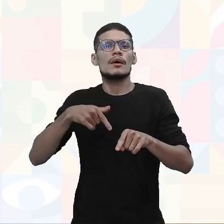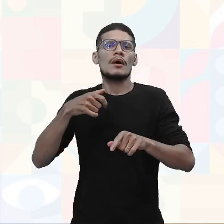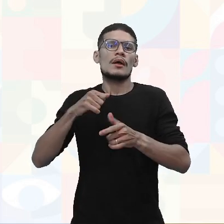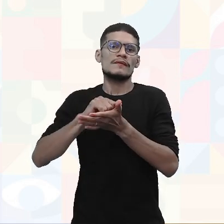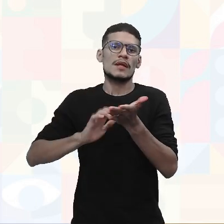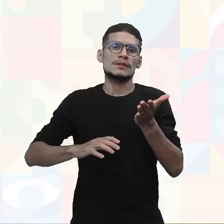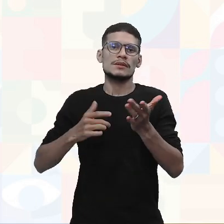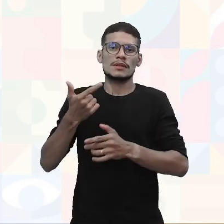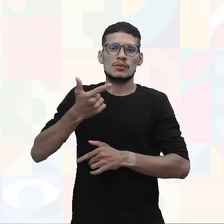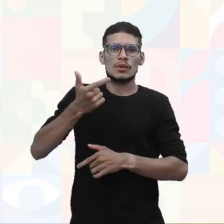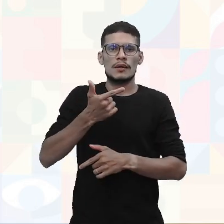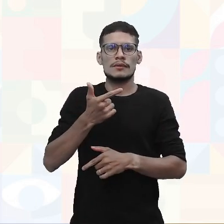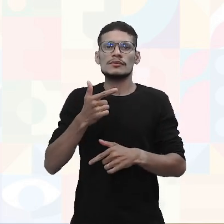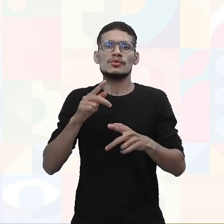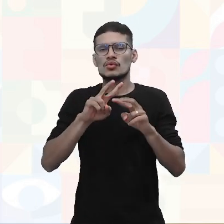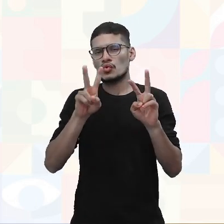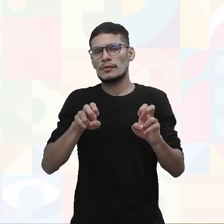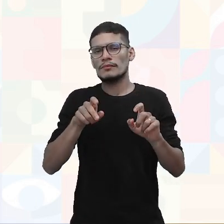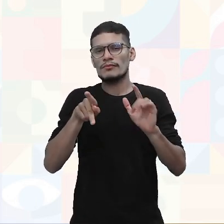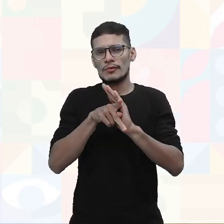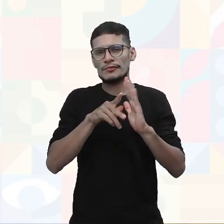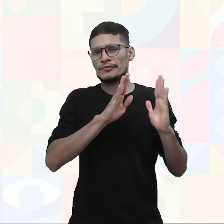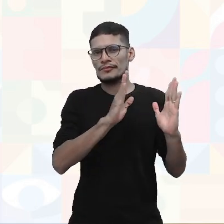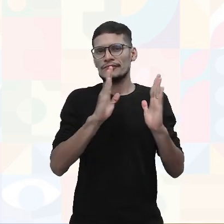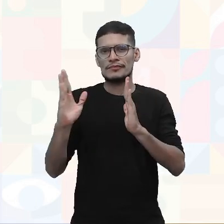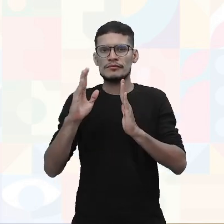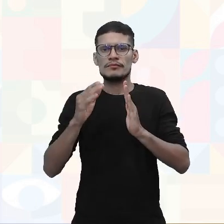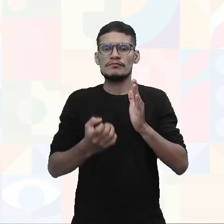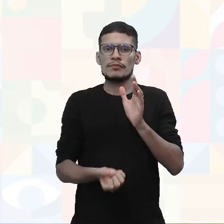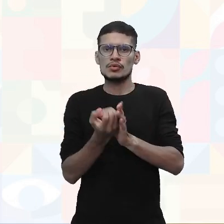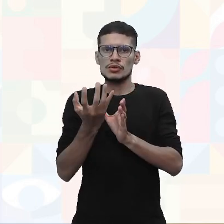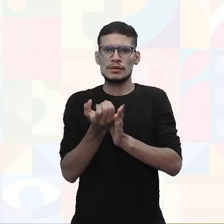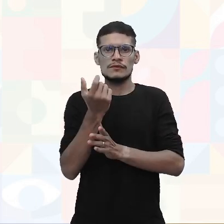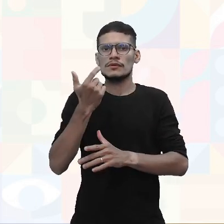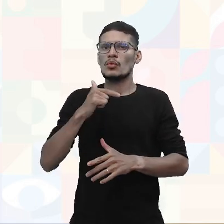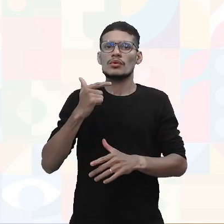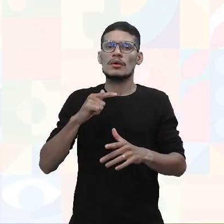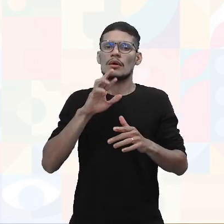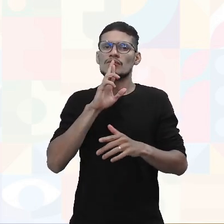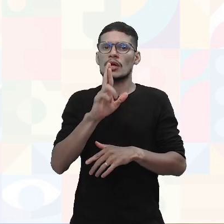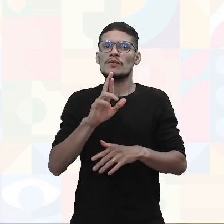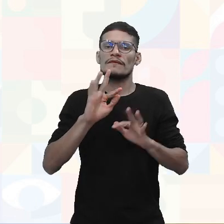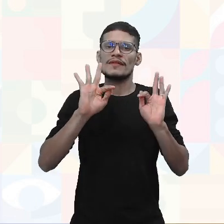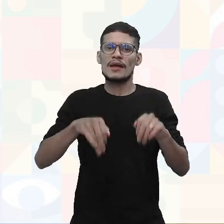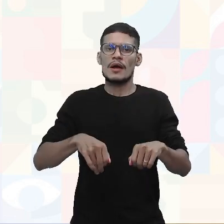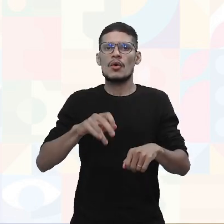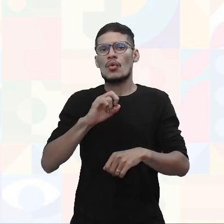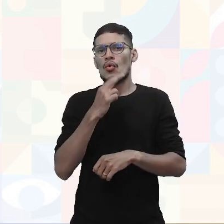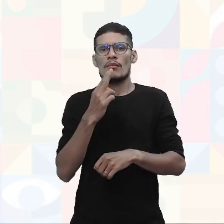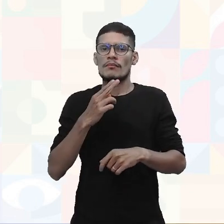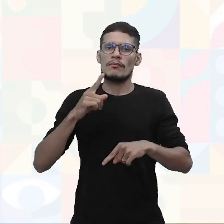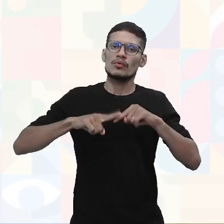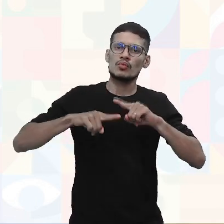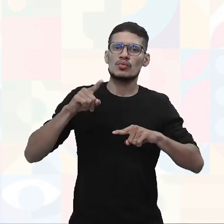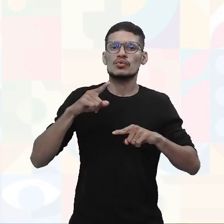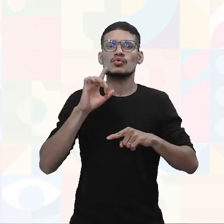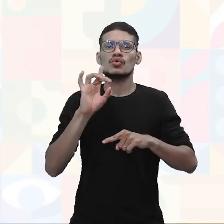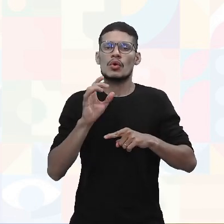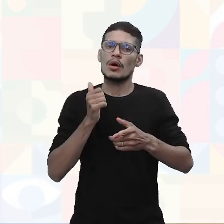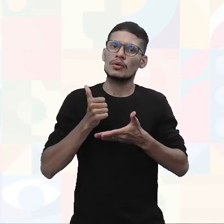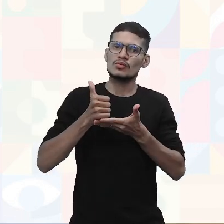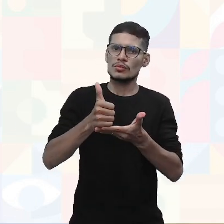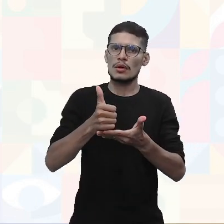relacionadas a essa etapa, a etapas de processo produtivo. Então, eles não vão dar um resultado final ou esse produto, eles vão só auxiliar